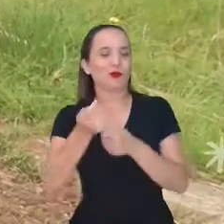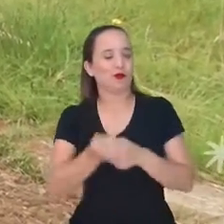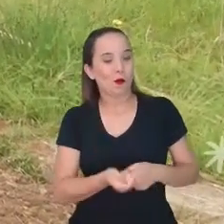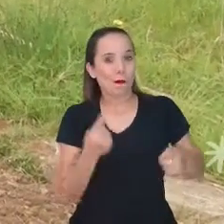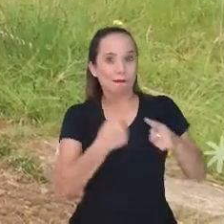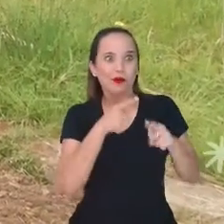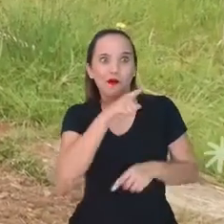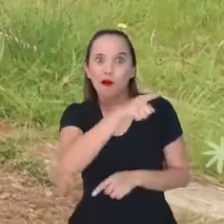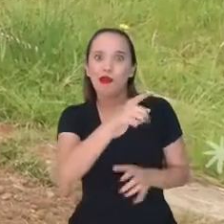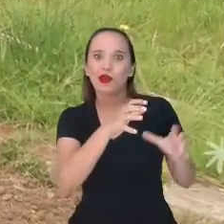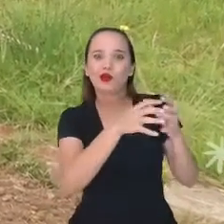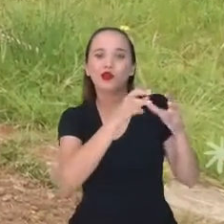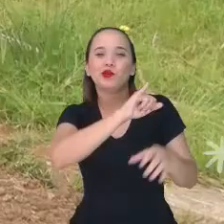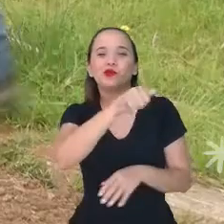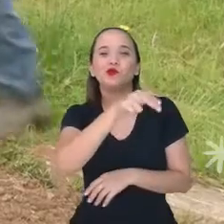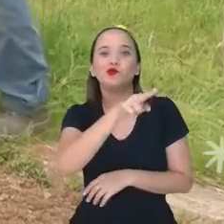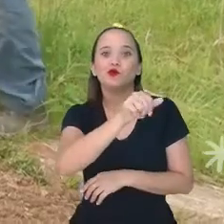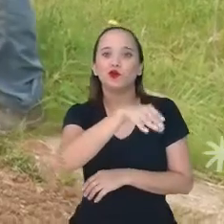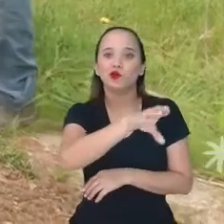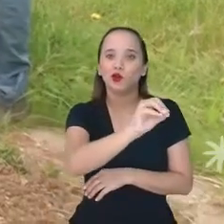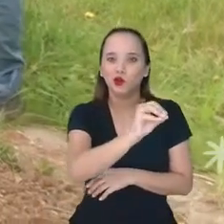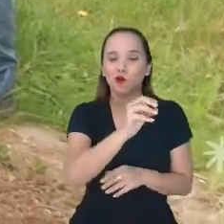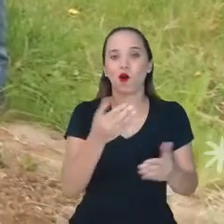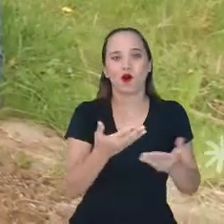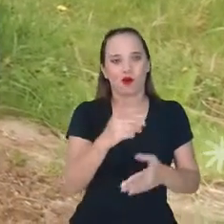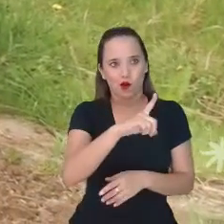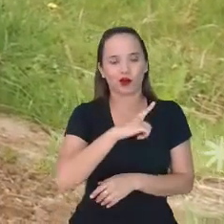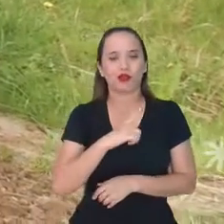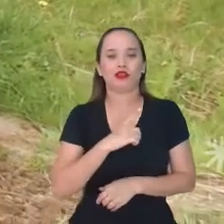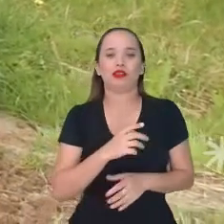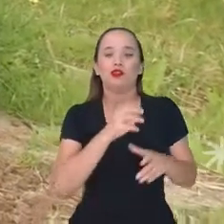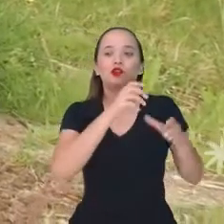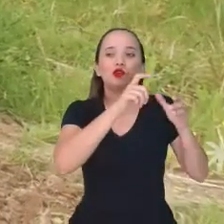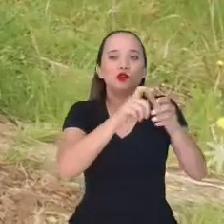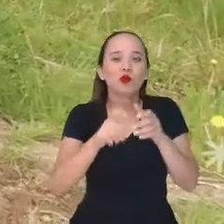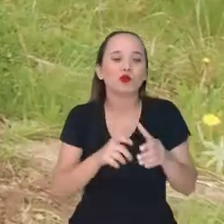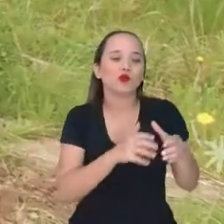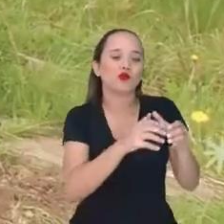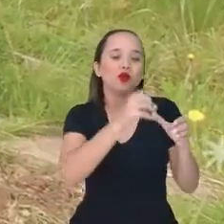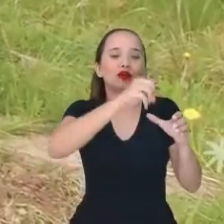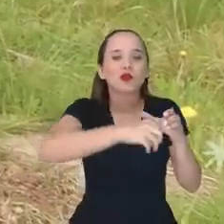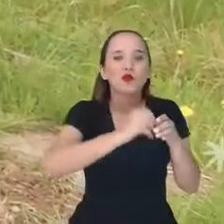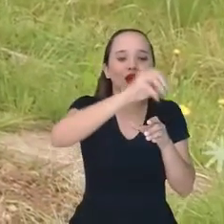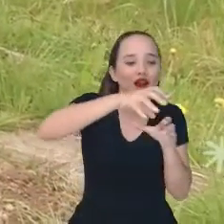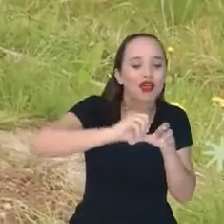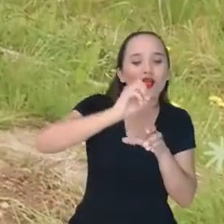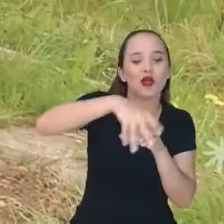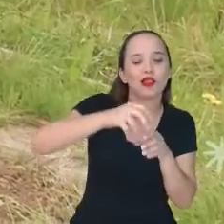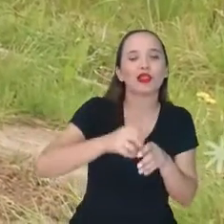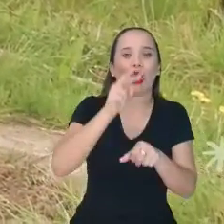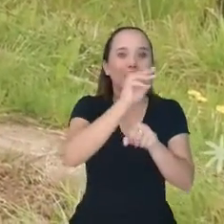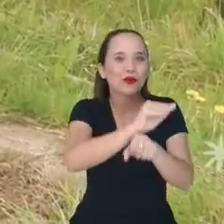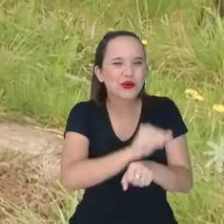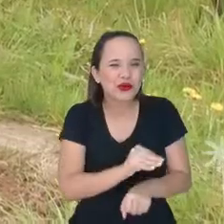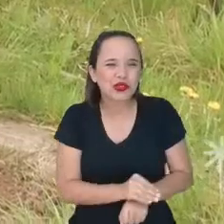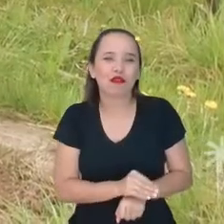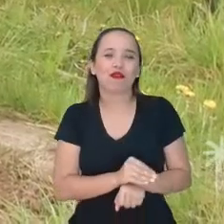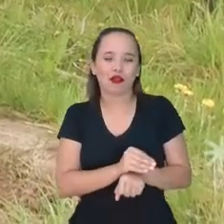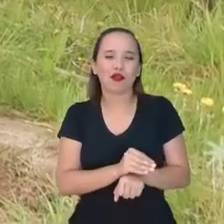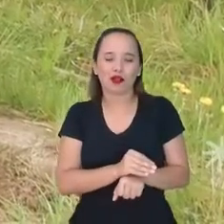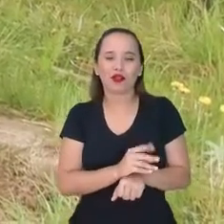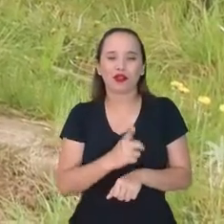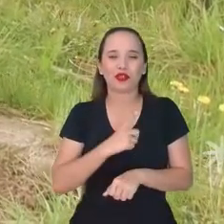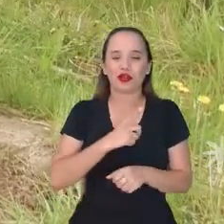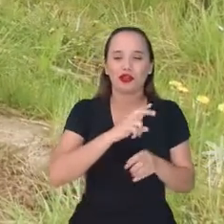hortinha, montando seu canteiro lá. Né? É feijão, é tomate, é cebola, ele sempre planta hortaliças. lá. Isso. Pois